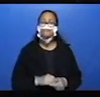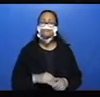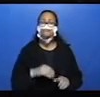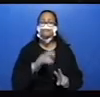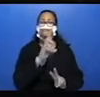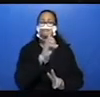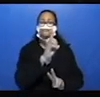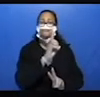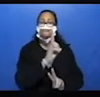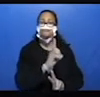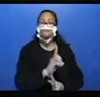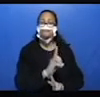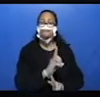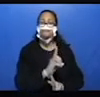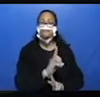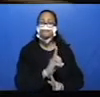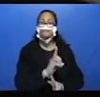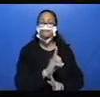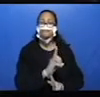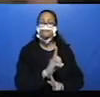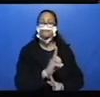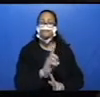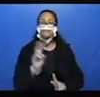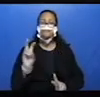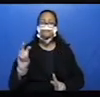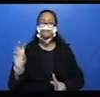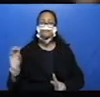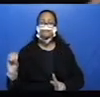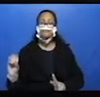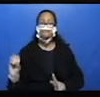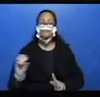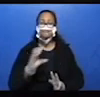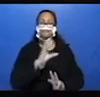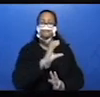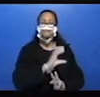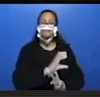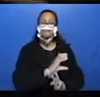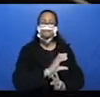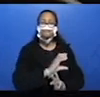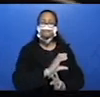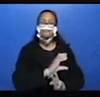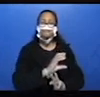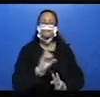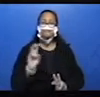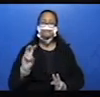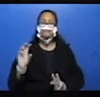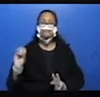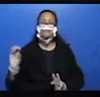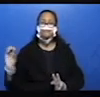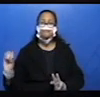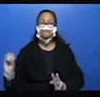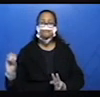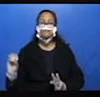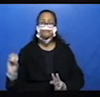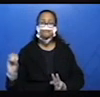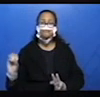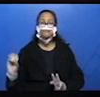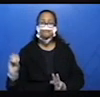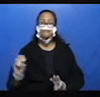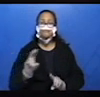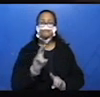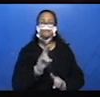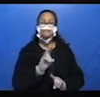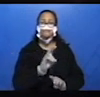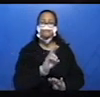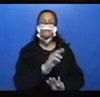dezena, vale 50. E na centena? 500. E na unidade, vale